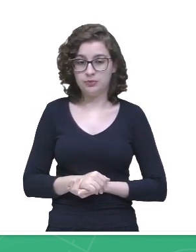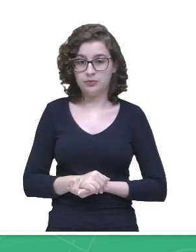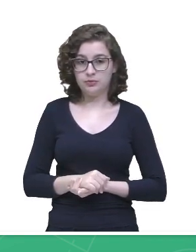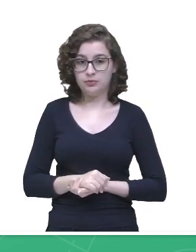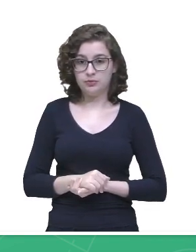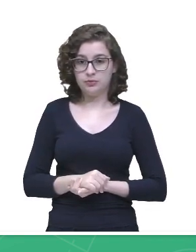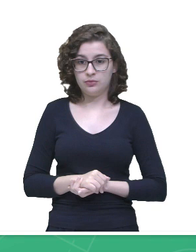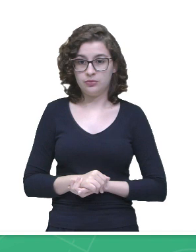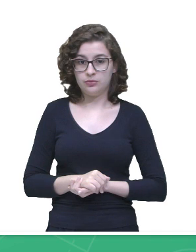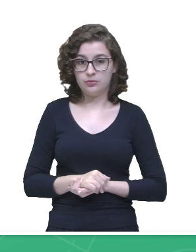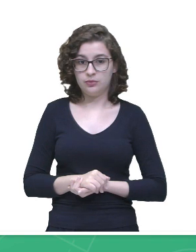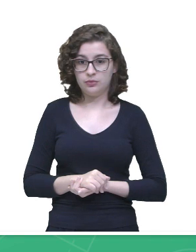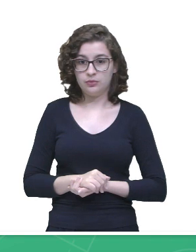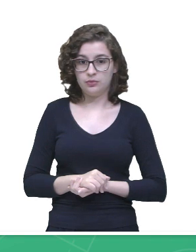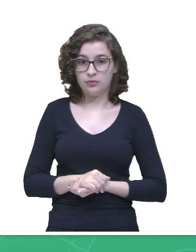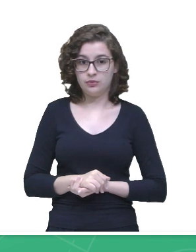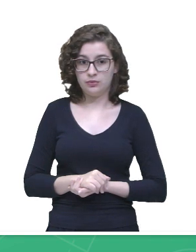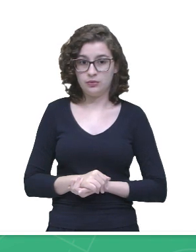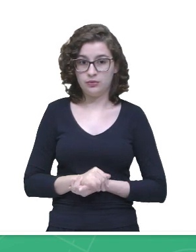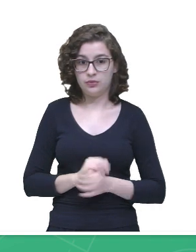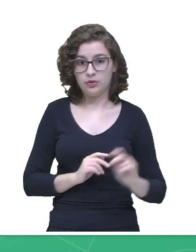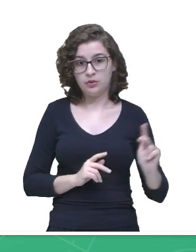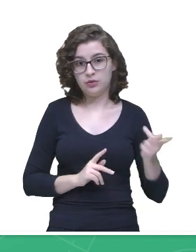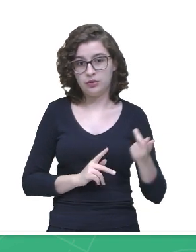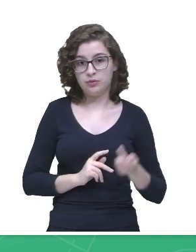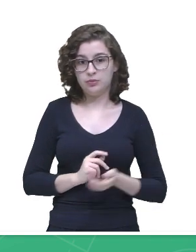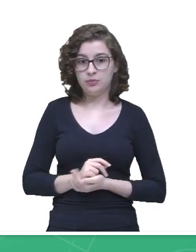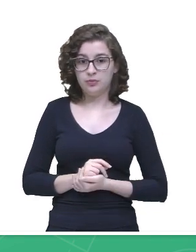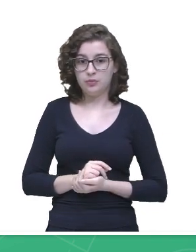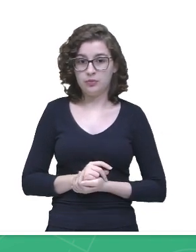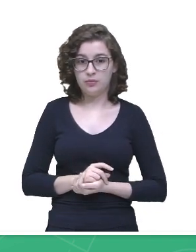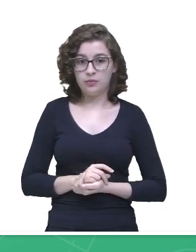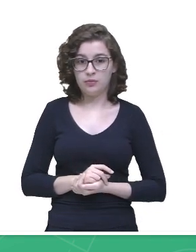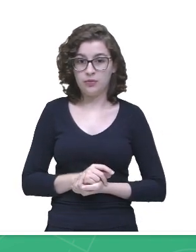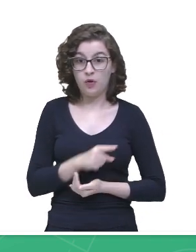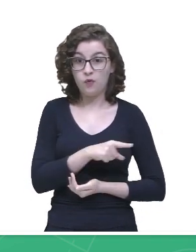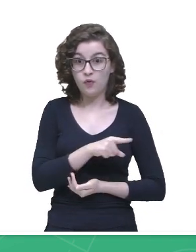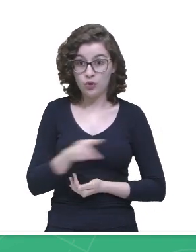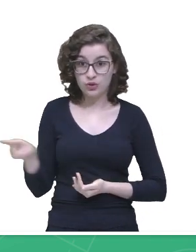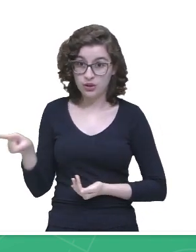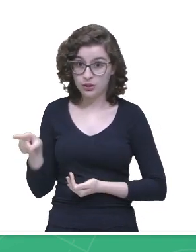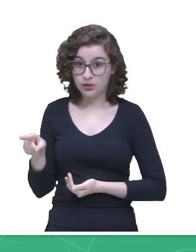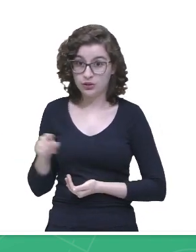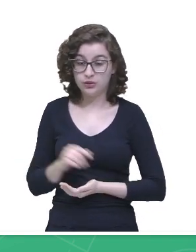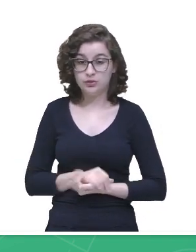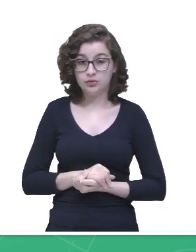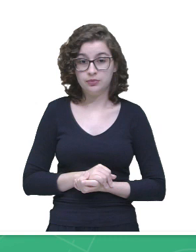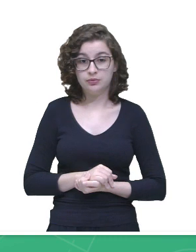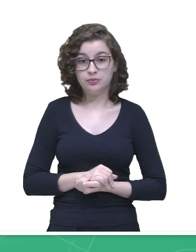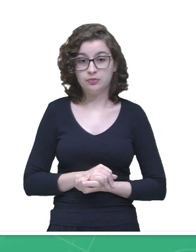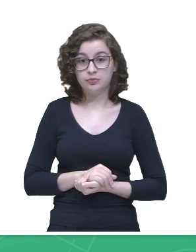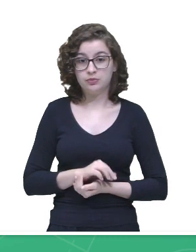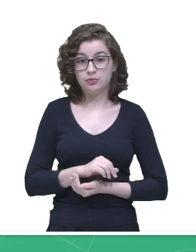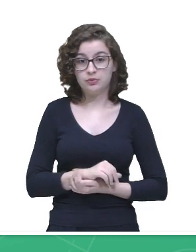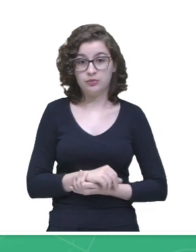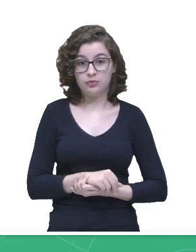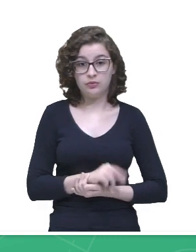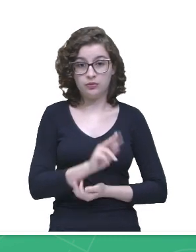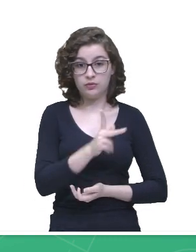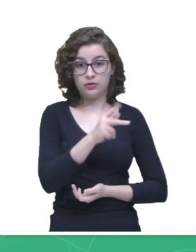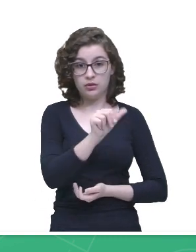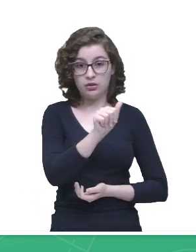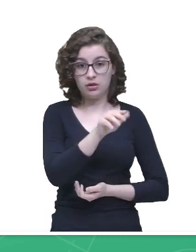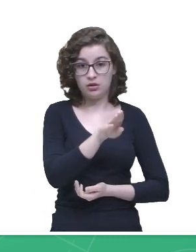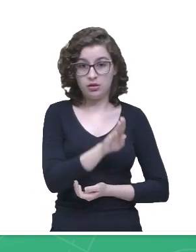de retraso. E H é vosotros, né? Aí, se é vosotros, habéis. A frase começa